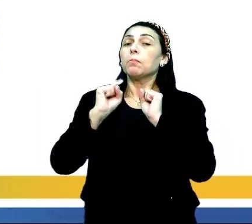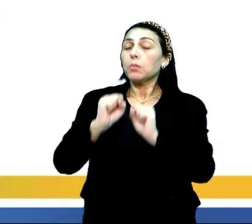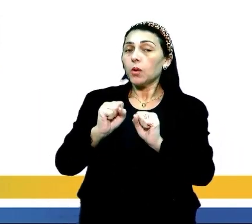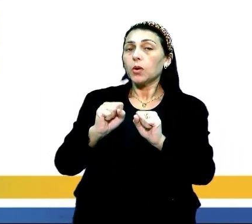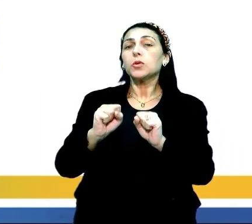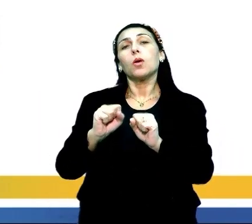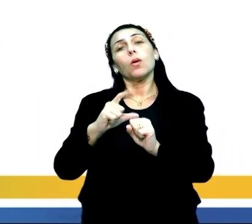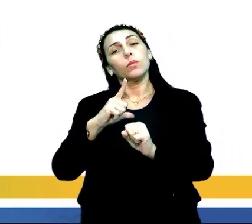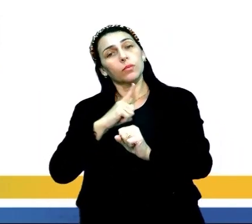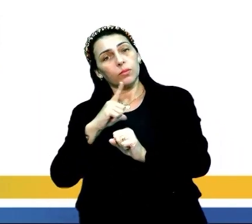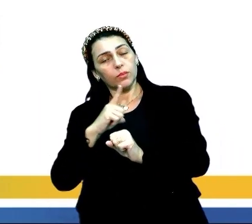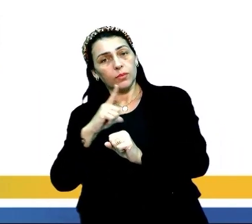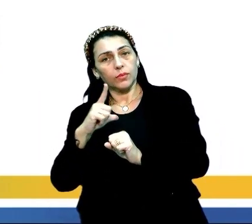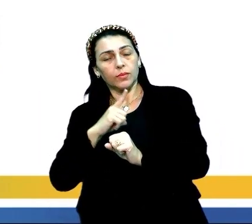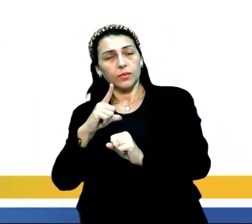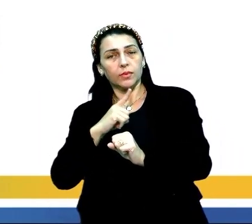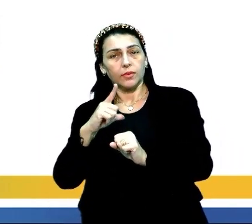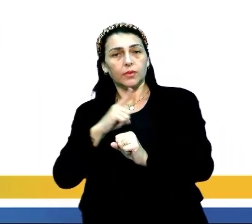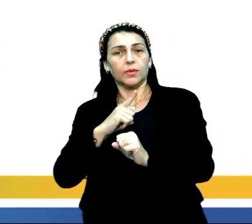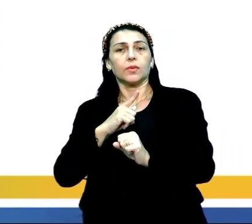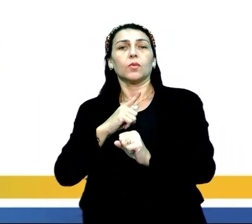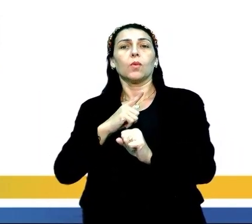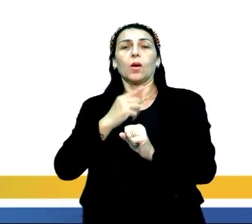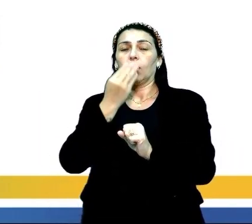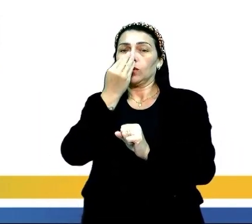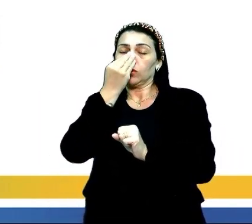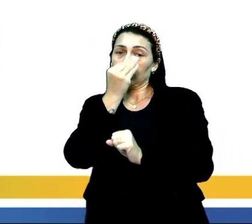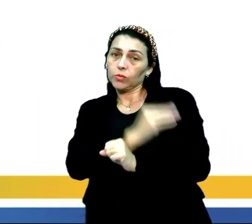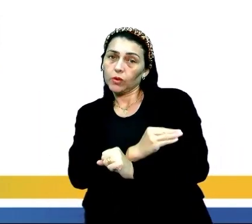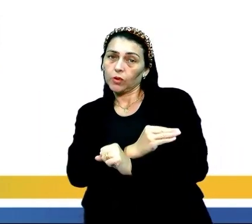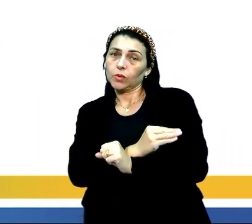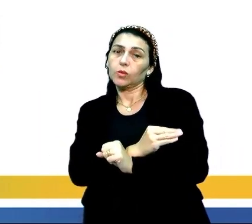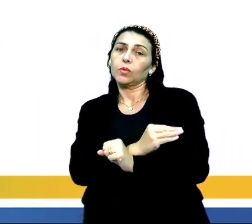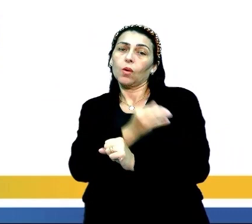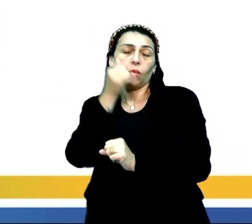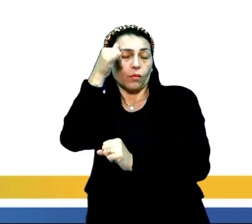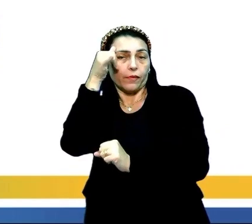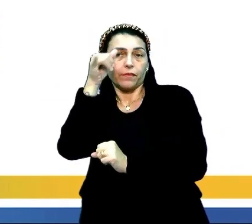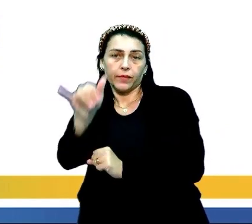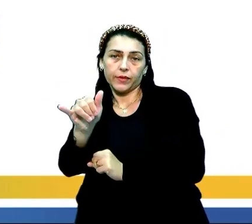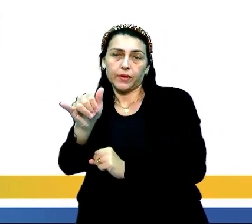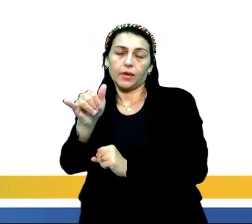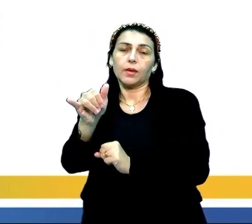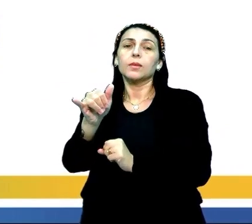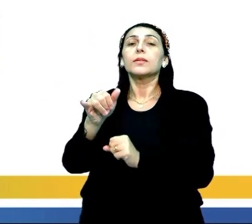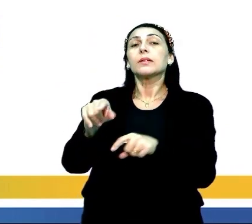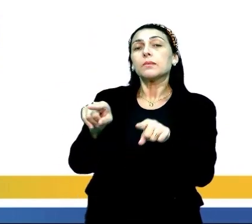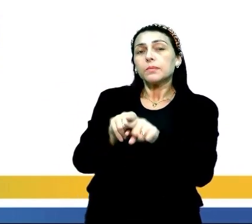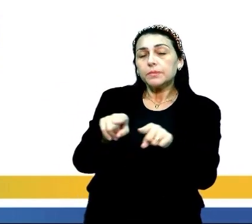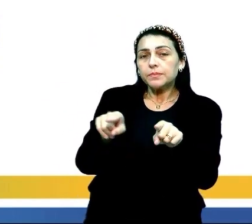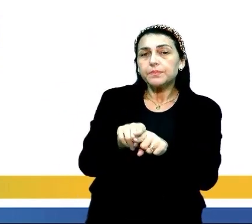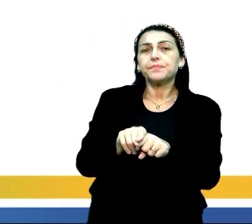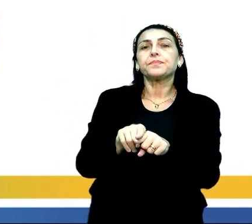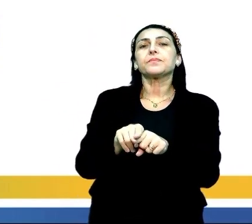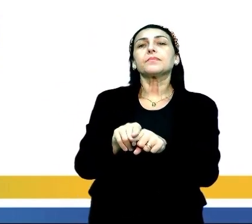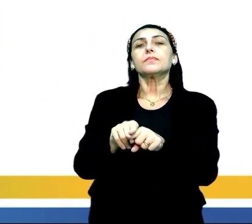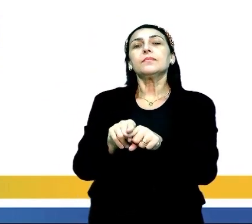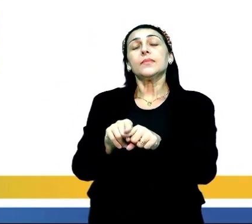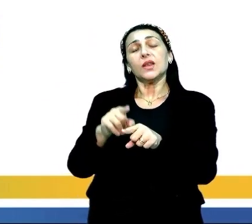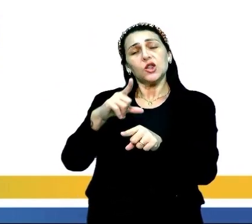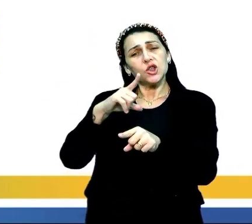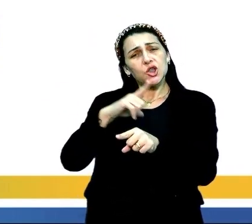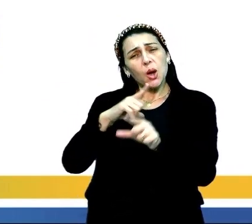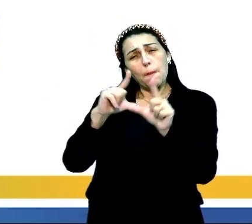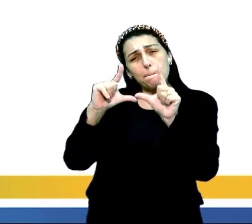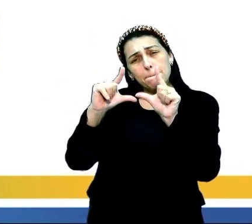ou possui e quando rejeita ou evita. Por esse processo, retinha